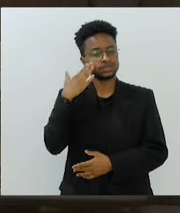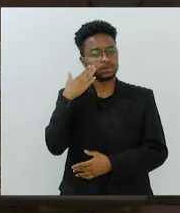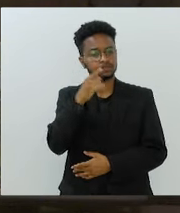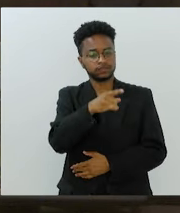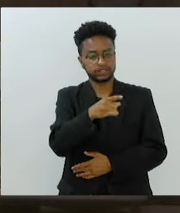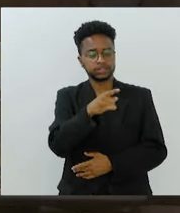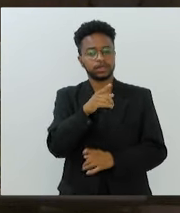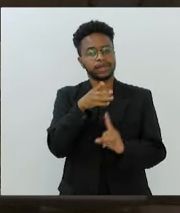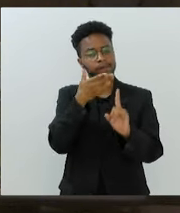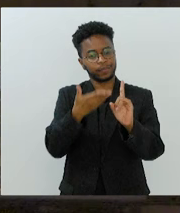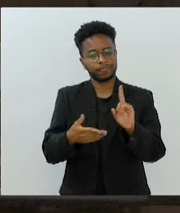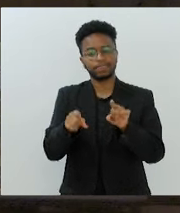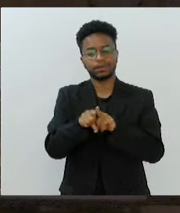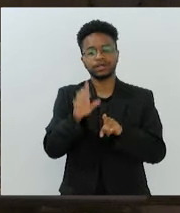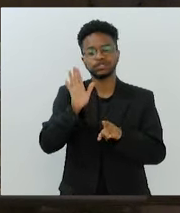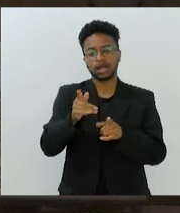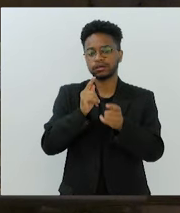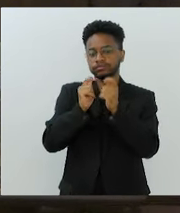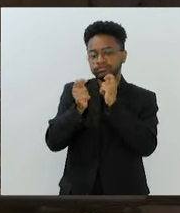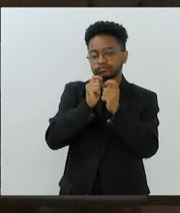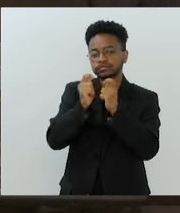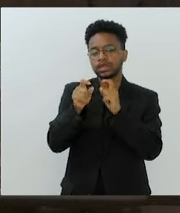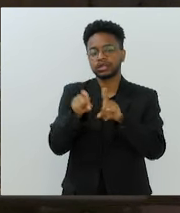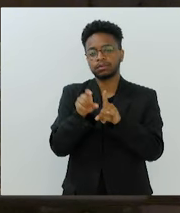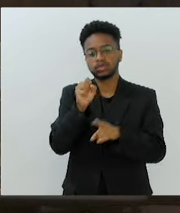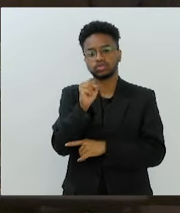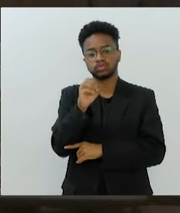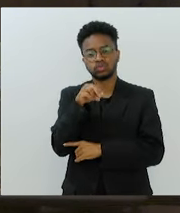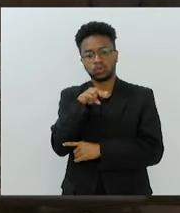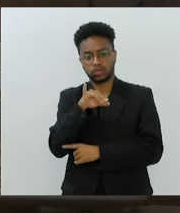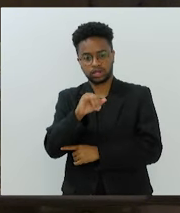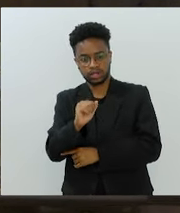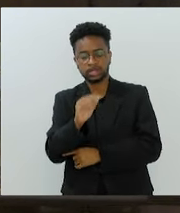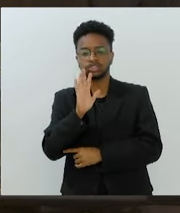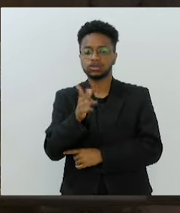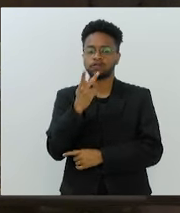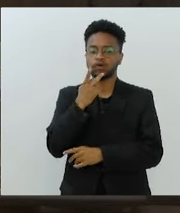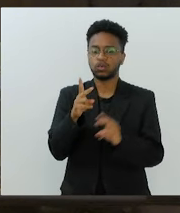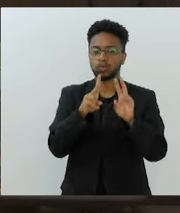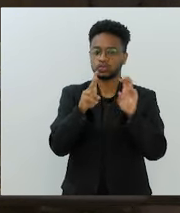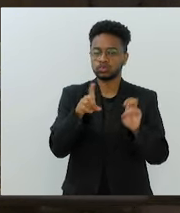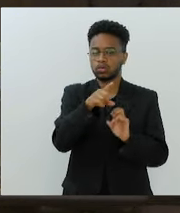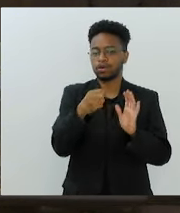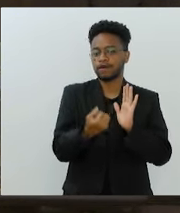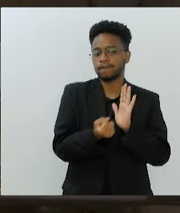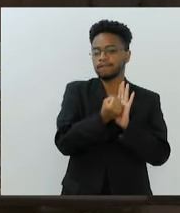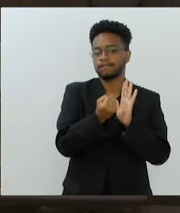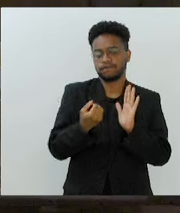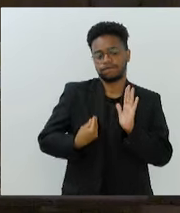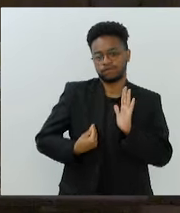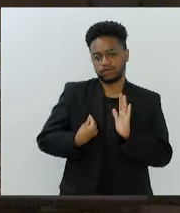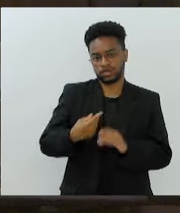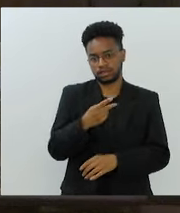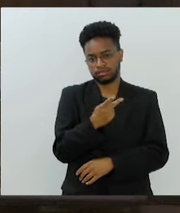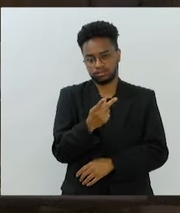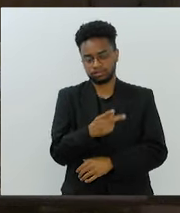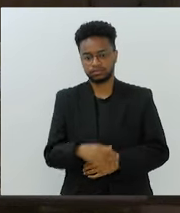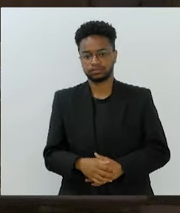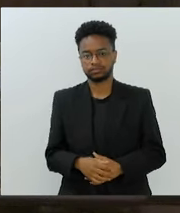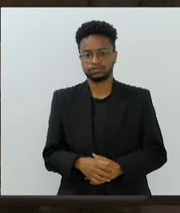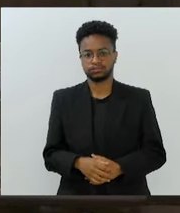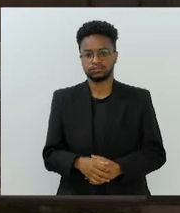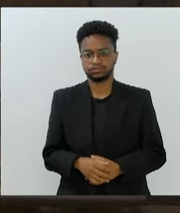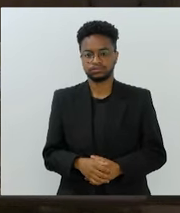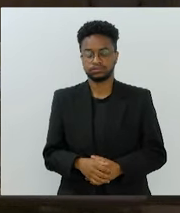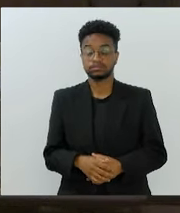N matérias, assim como a Sônia Bride também, se referindo a eles, deixaram um legado enorme. Bom, além desses